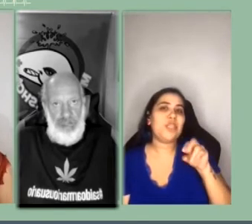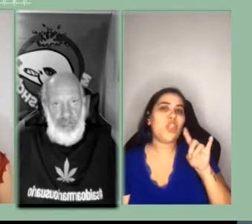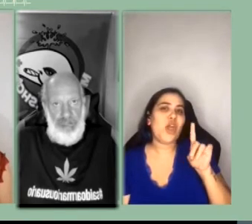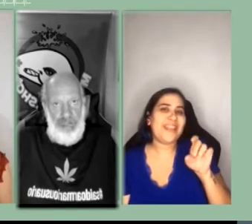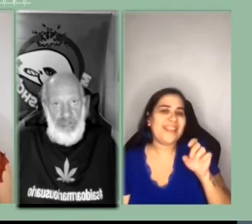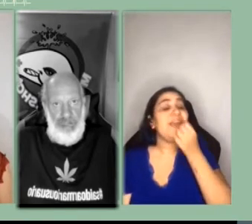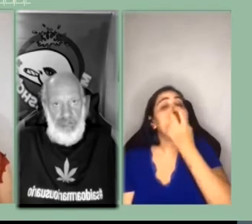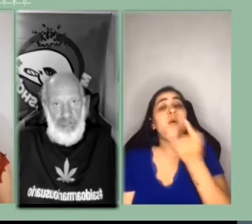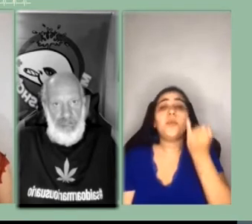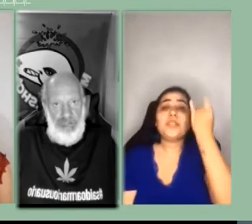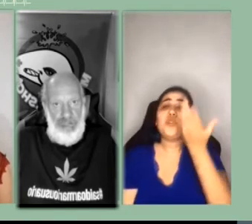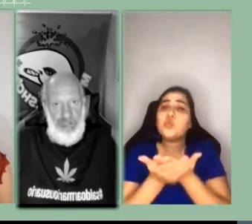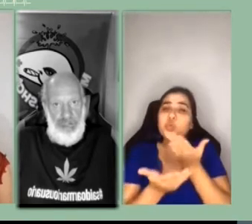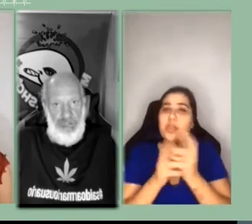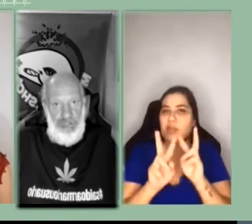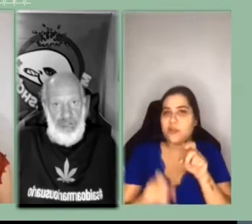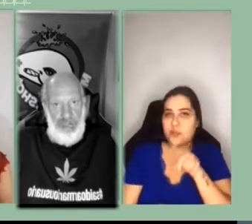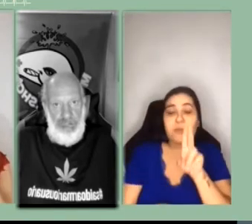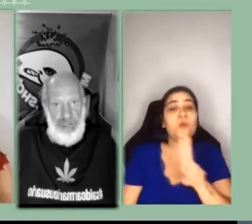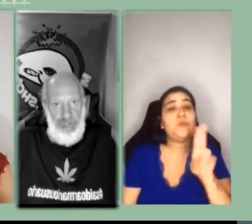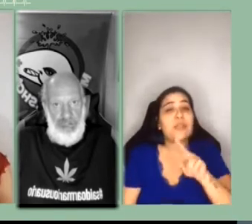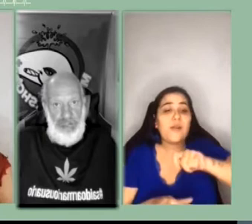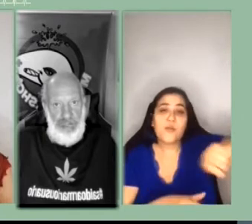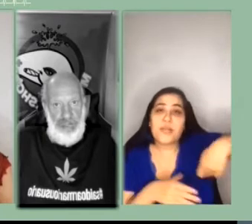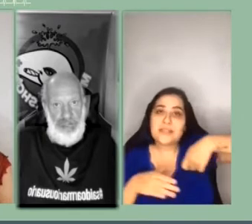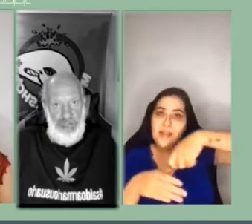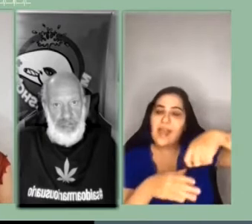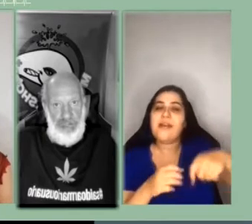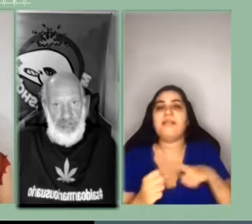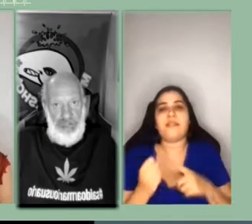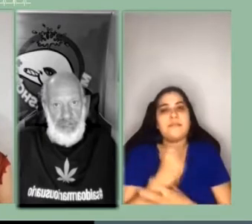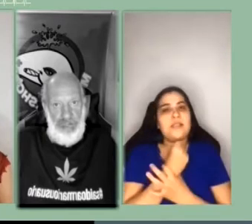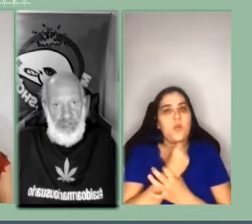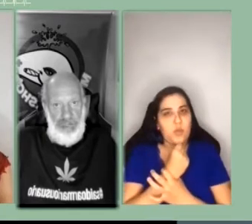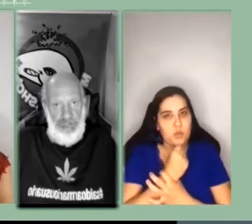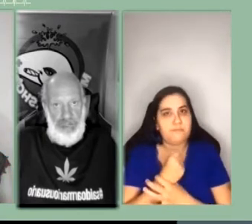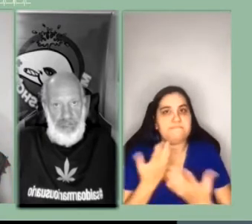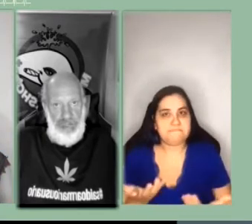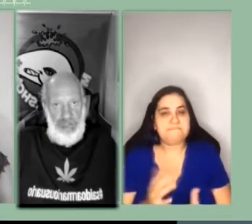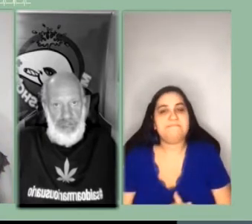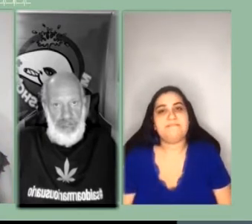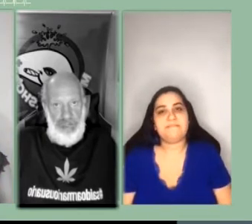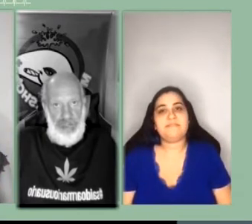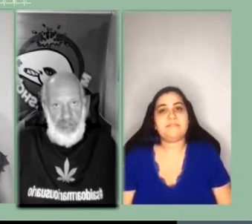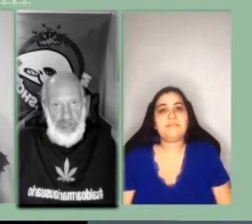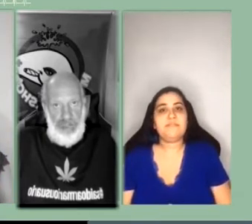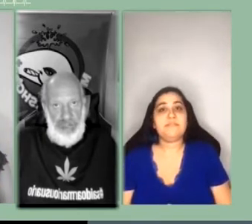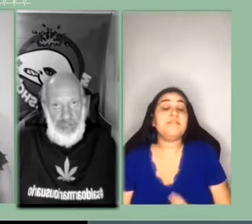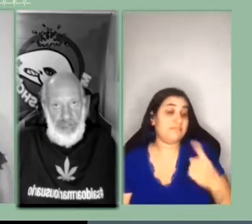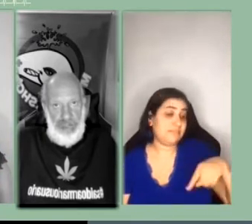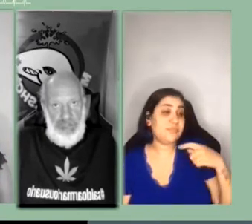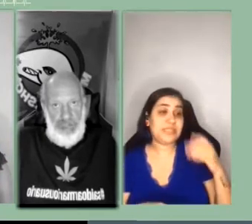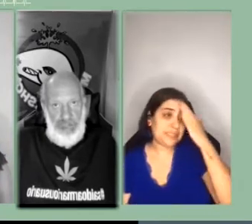sobre e utilizar na culinária de forma também segura, né? Forma segura. A gente tem que saber exatamente